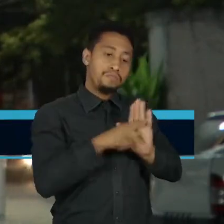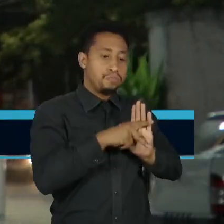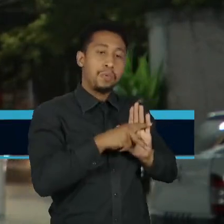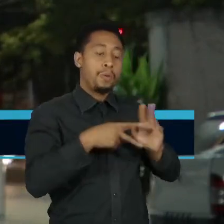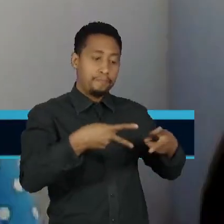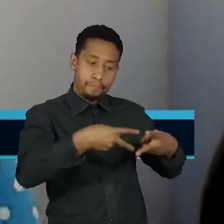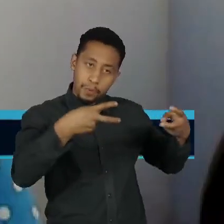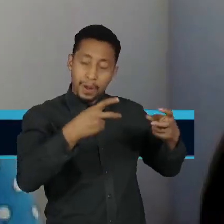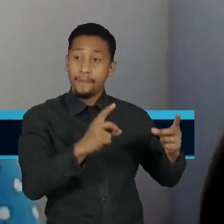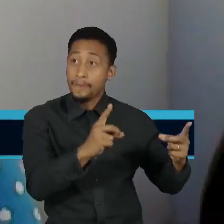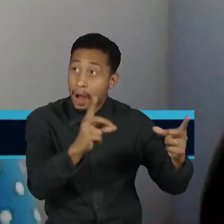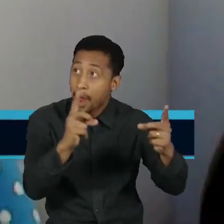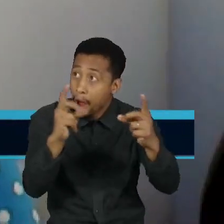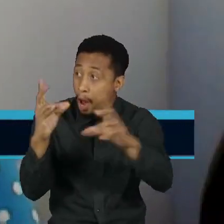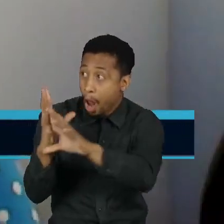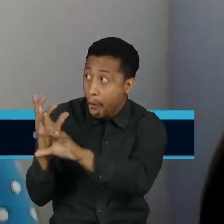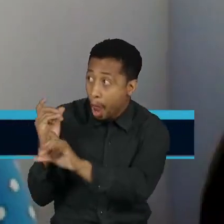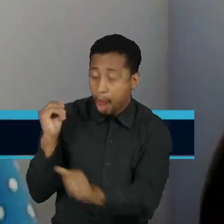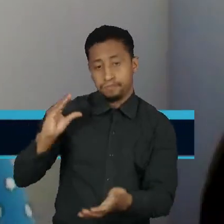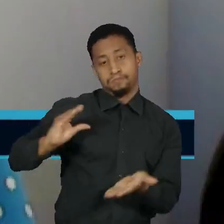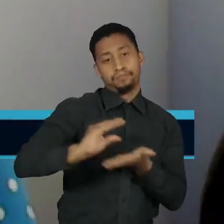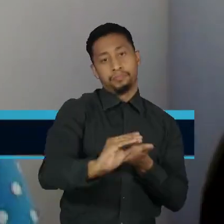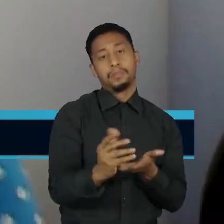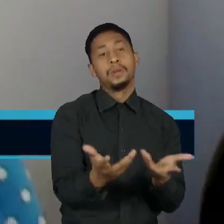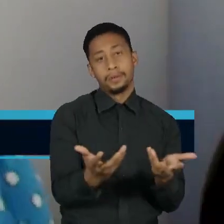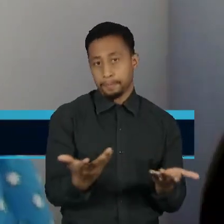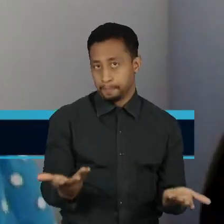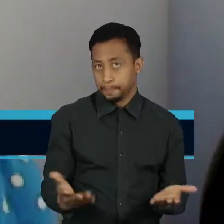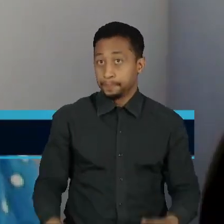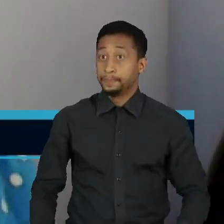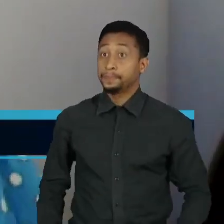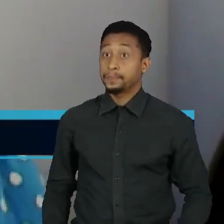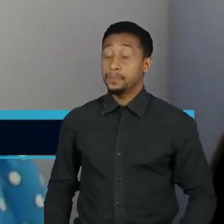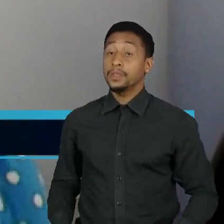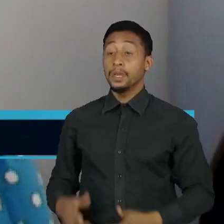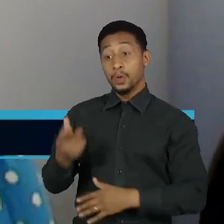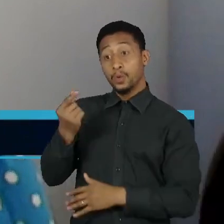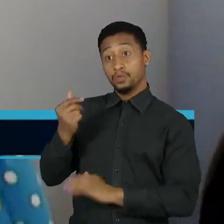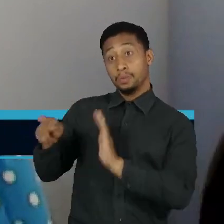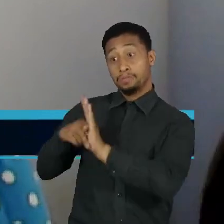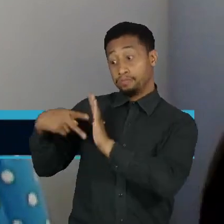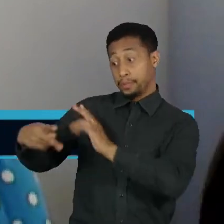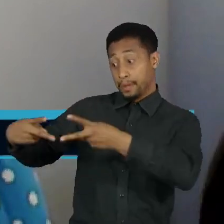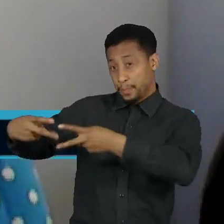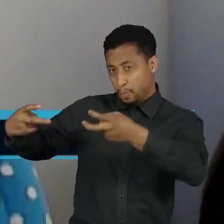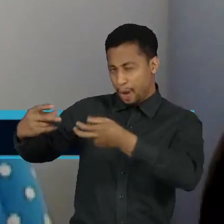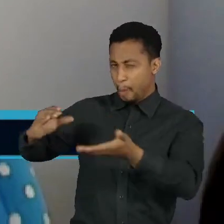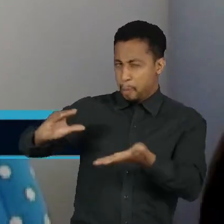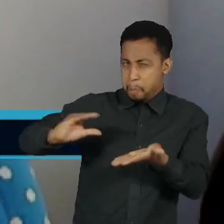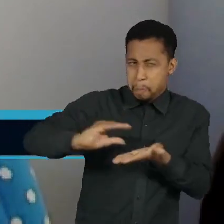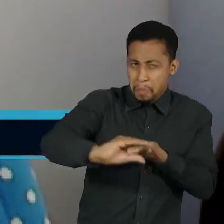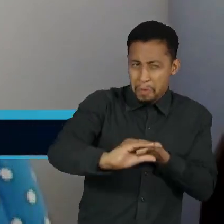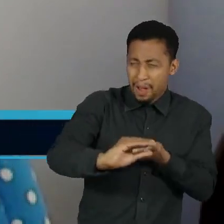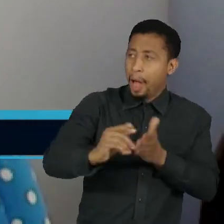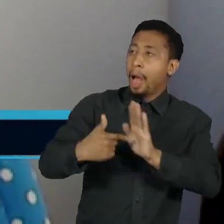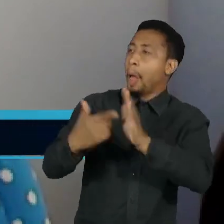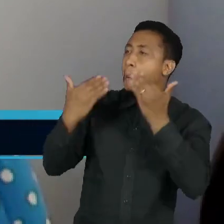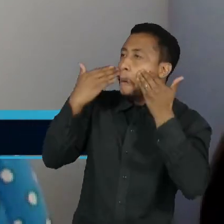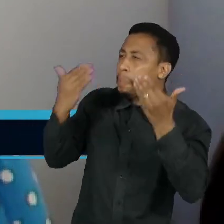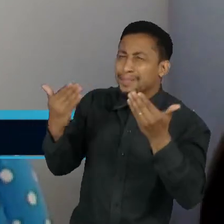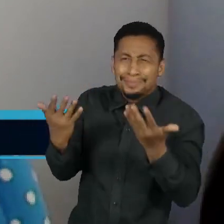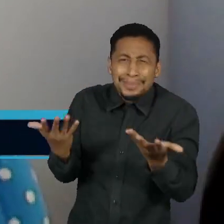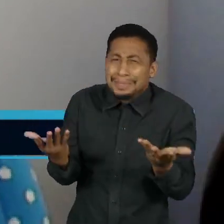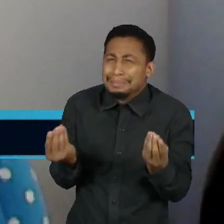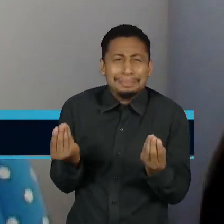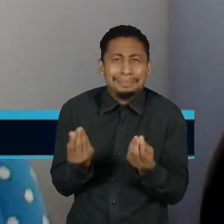pelas operações. Botar todas as fichas de que a empresa vai fazer isso com capital próprio não faz muito sentido, porque todas as grandes